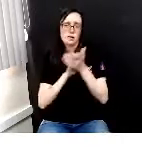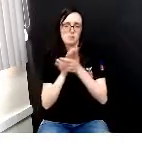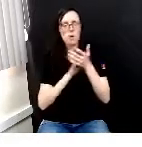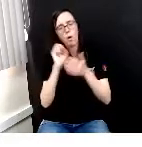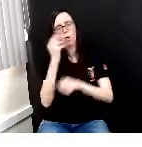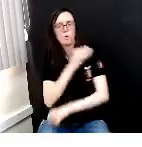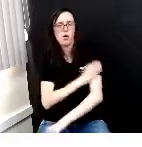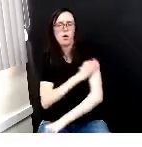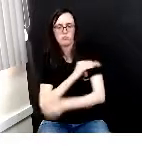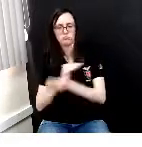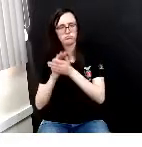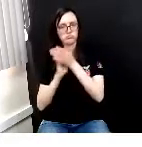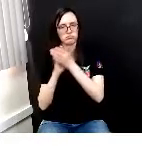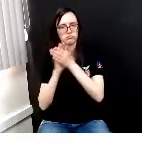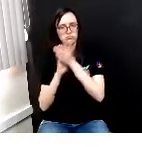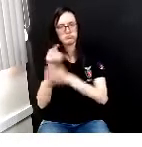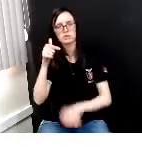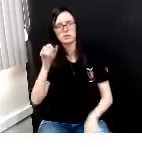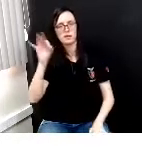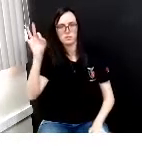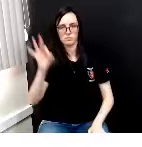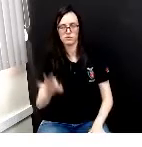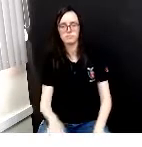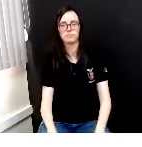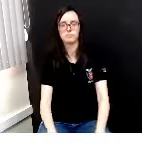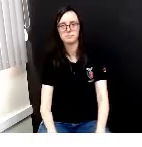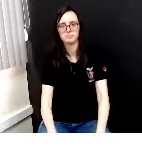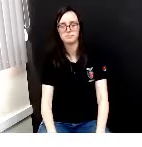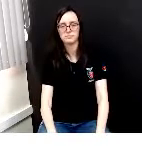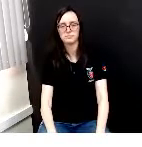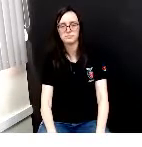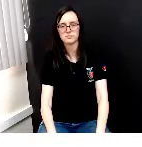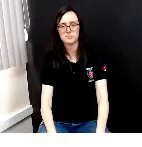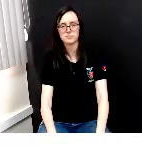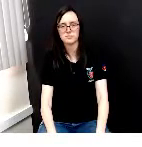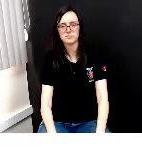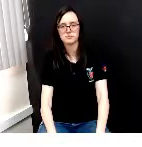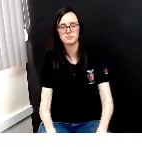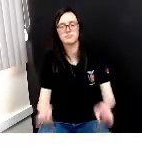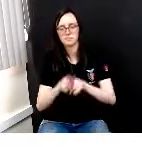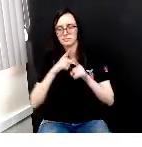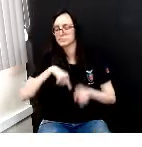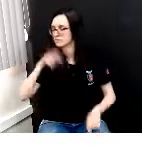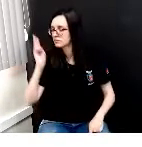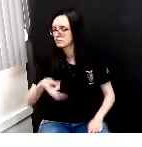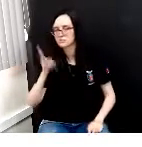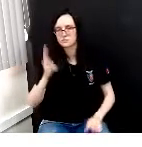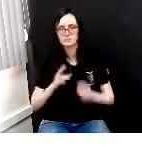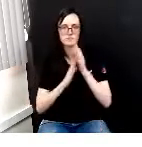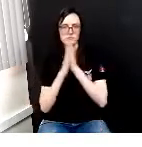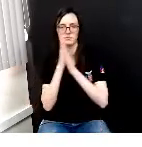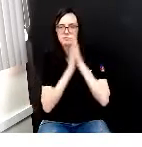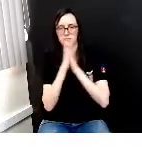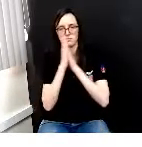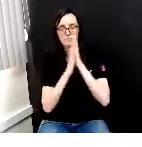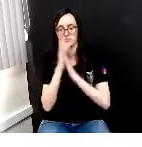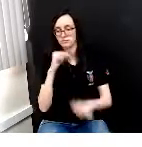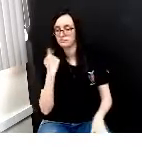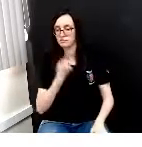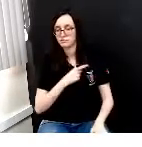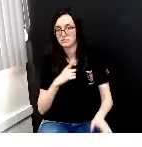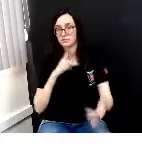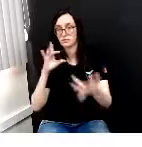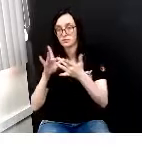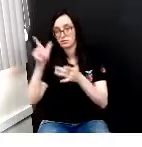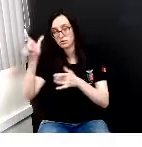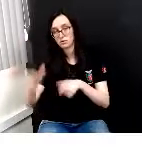passar álcool gel 70%. Também devemos sempre lavar as mãos quando entramos em contato com uma